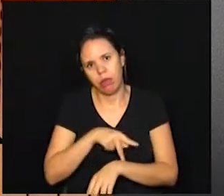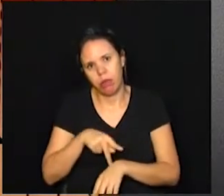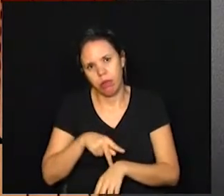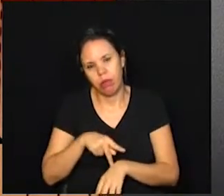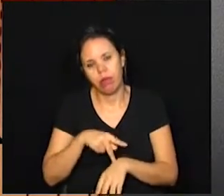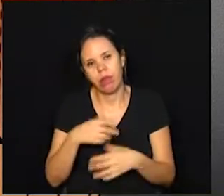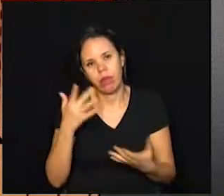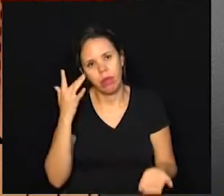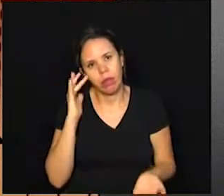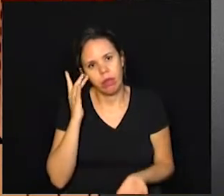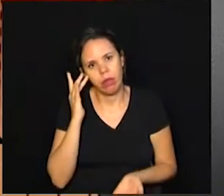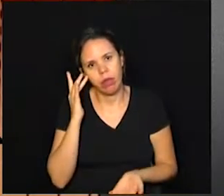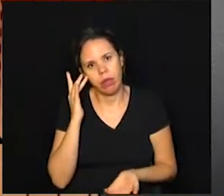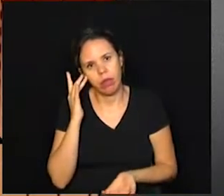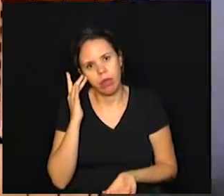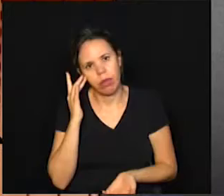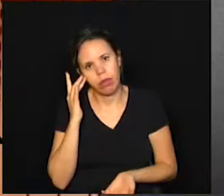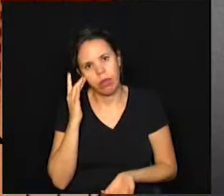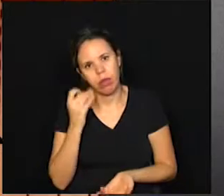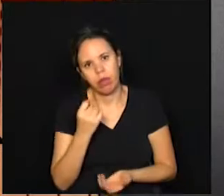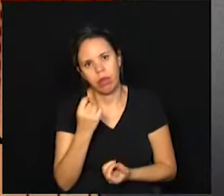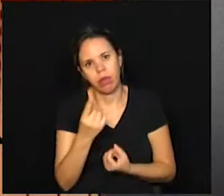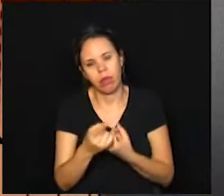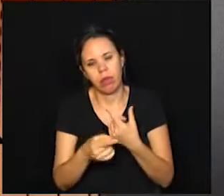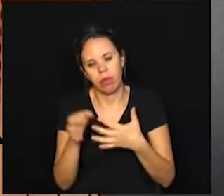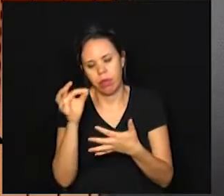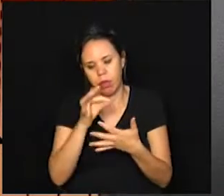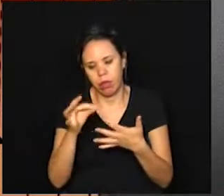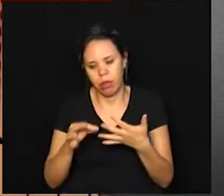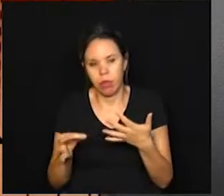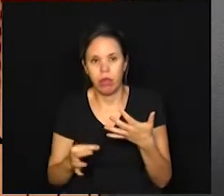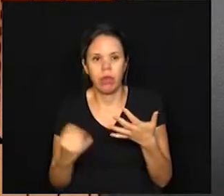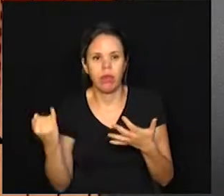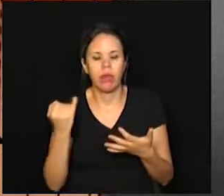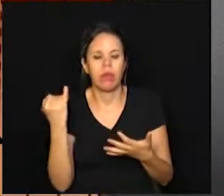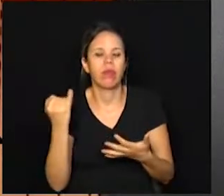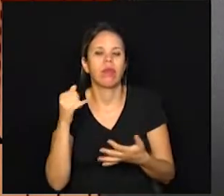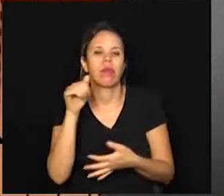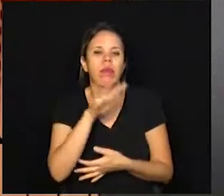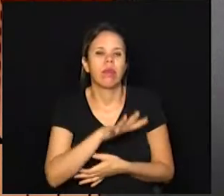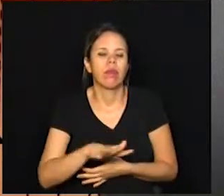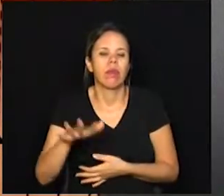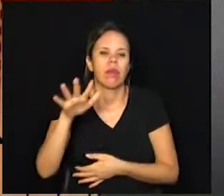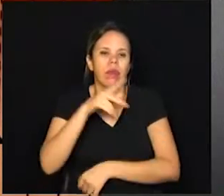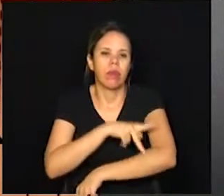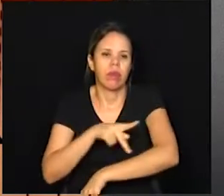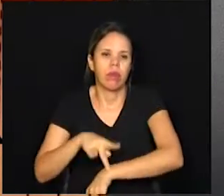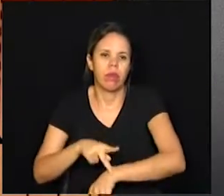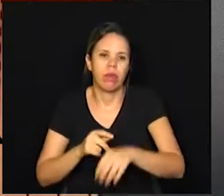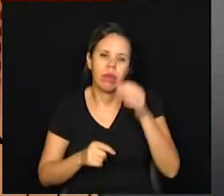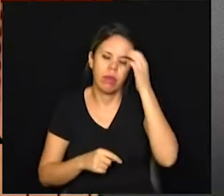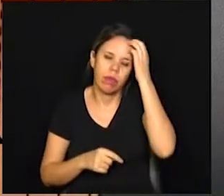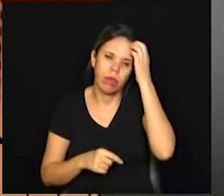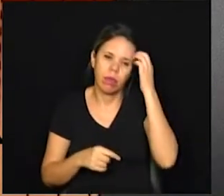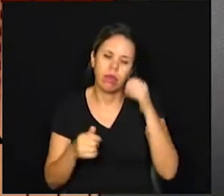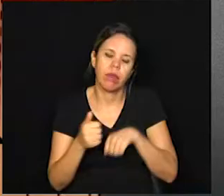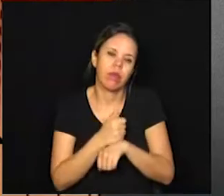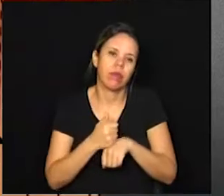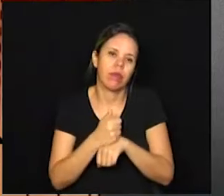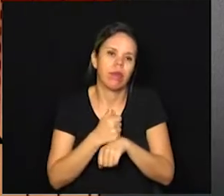E eu acho que um dos elementos mais relevantes na área da pedagogia é você fazer